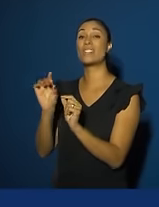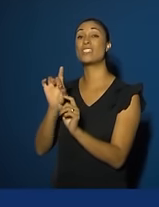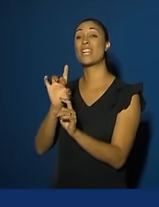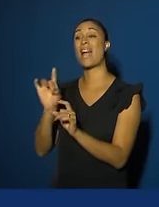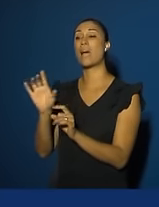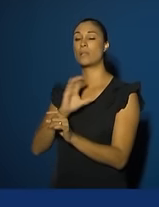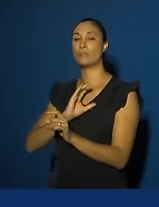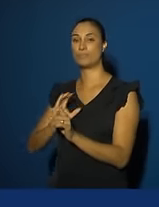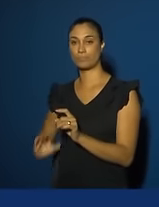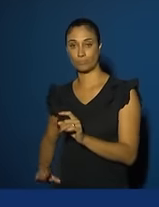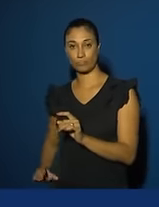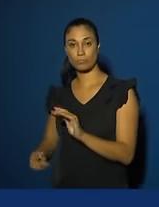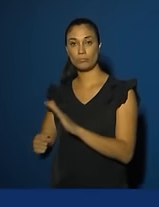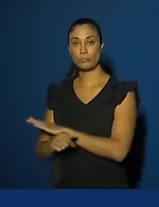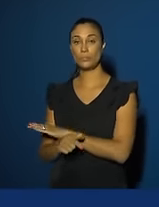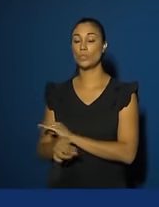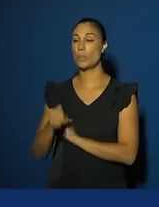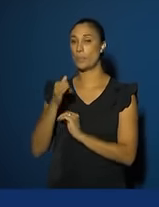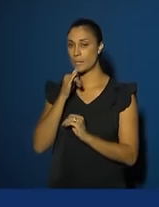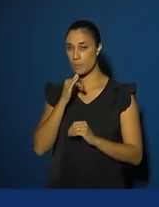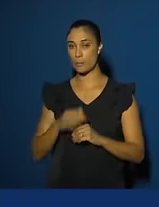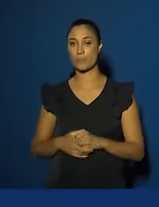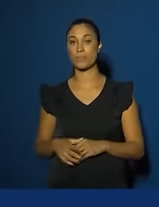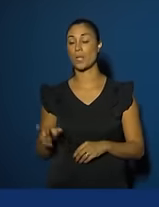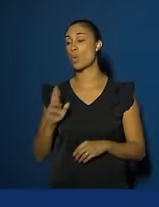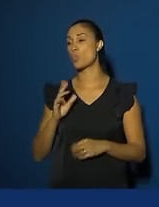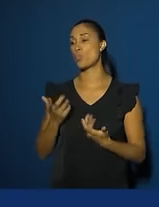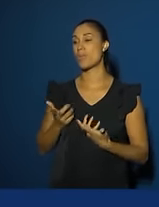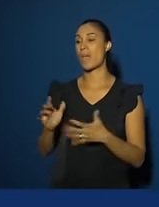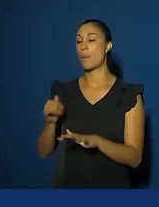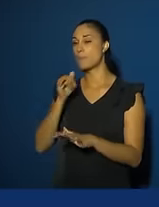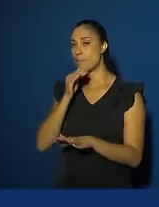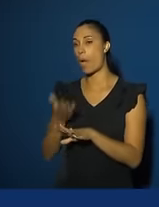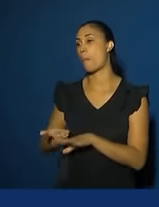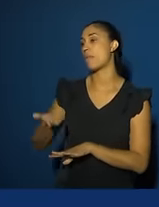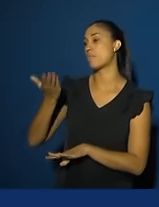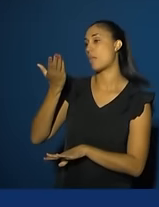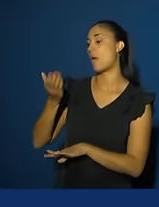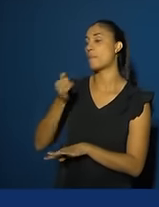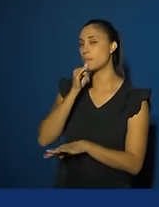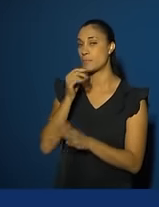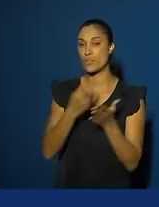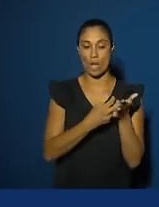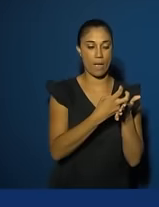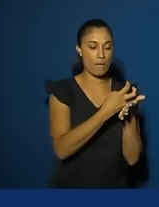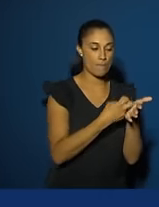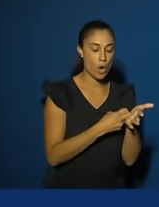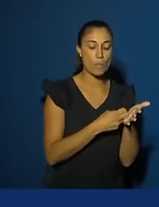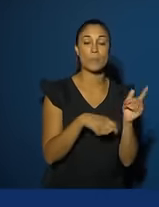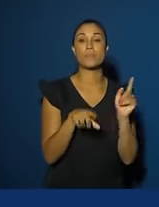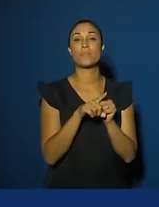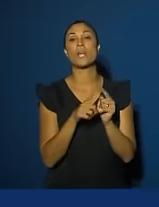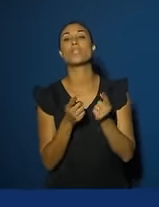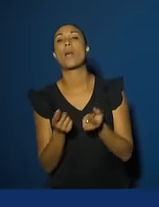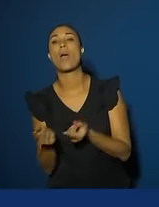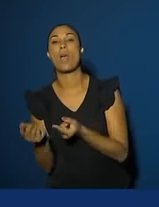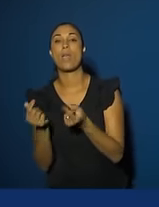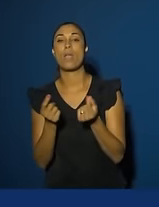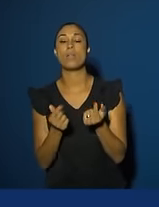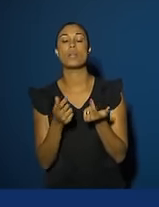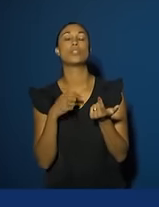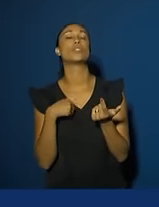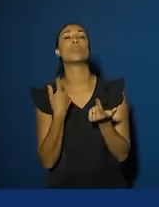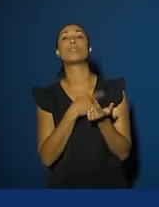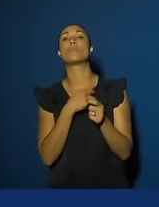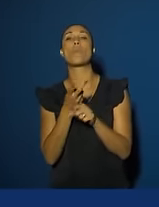pro fundo Então nós não queremos aumentar a carga quando a gente fala de reforma tributária tanto do consumo quanto da renda nós vamos